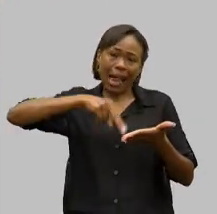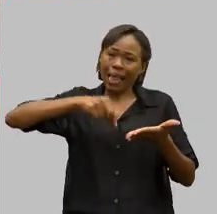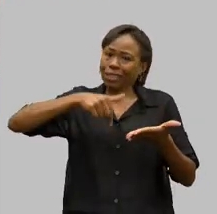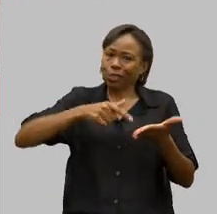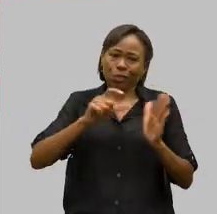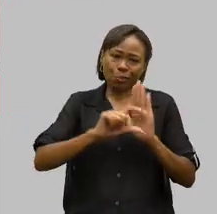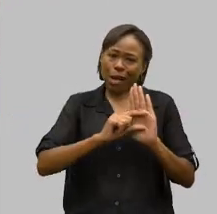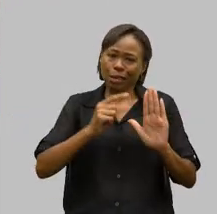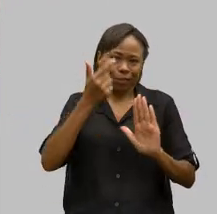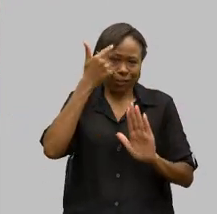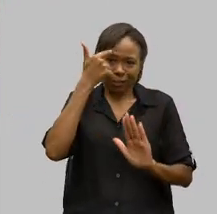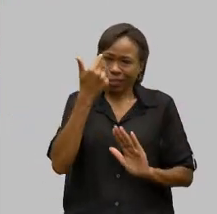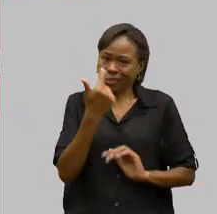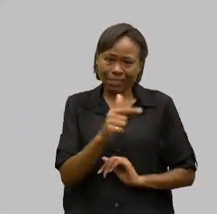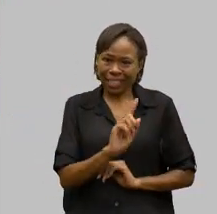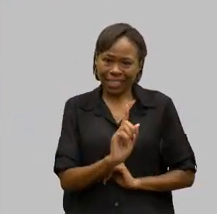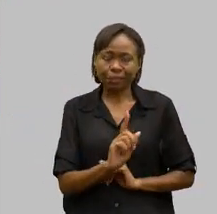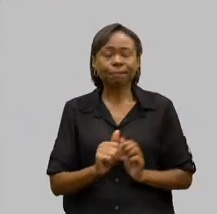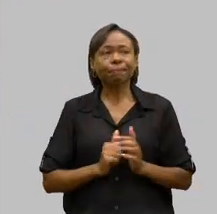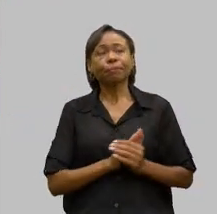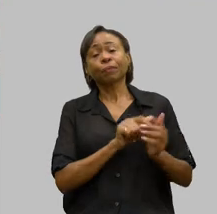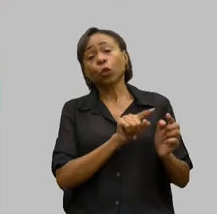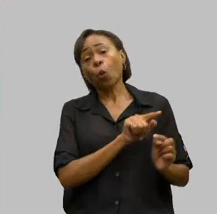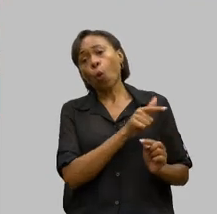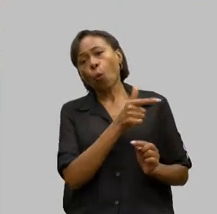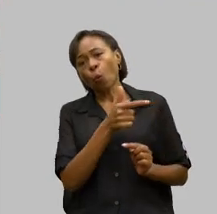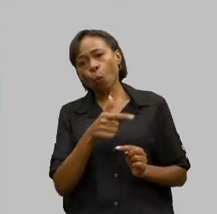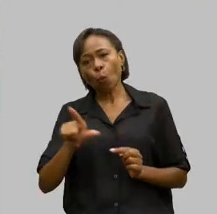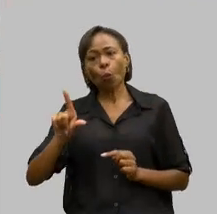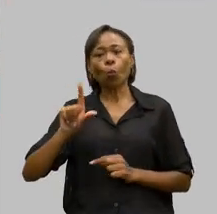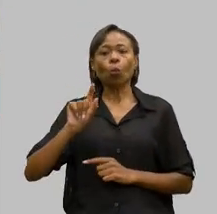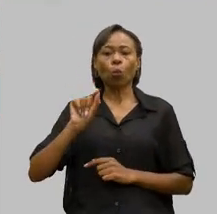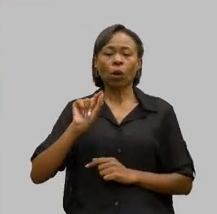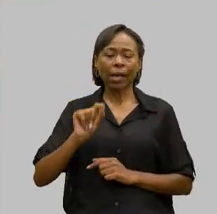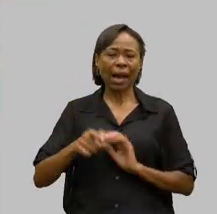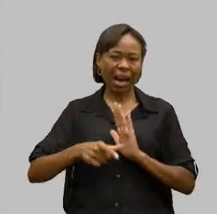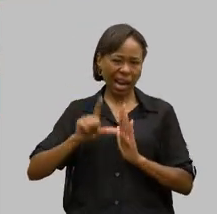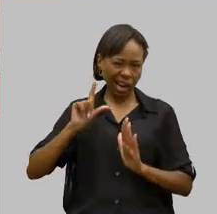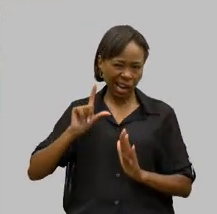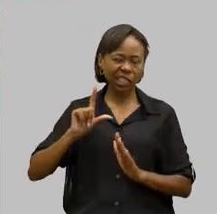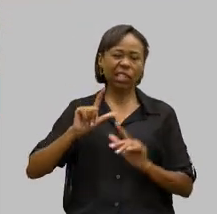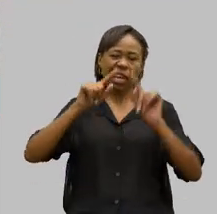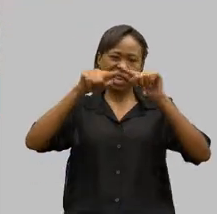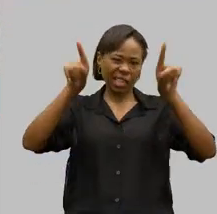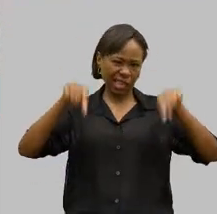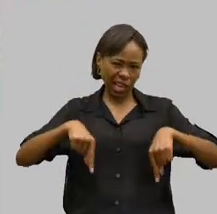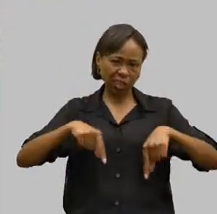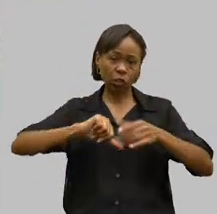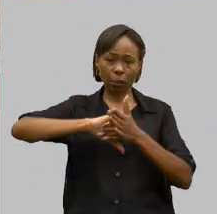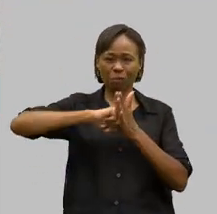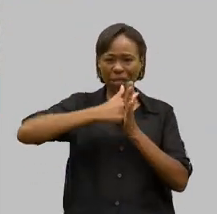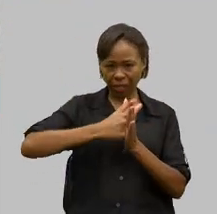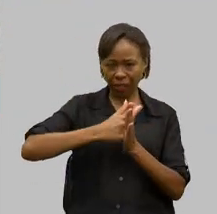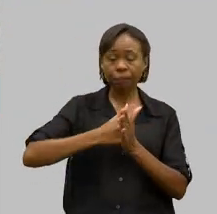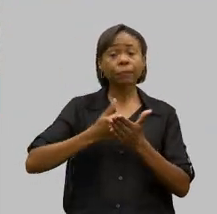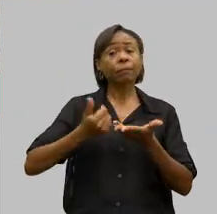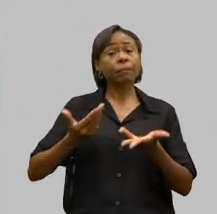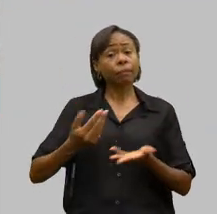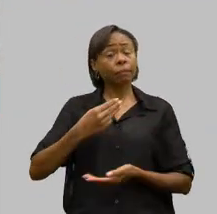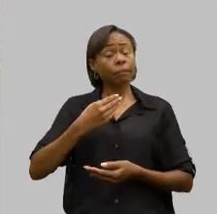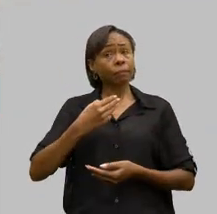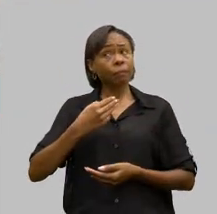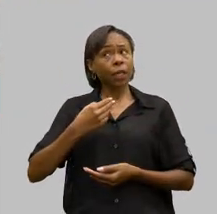outro ponto, cargos para o colégio Tiradentes. São cargos que estavam bloqueados, a secretaria se manifestou que não há